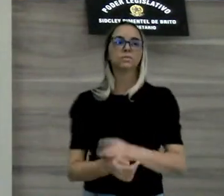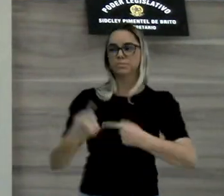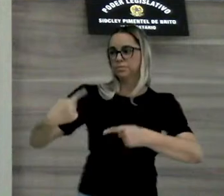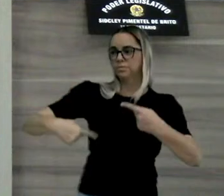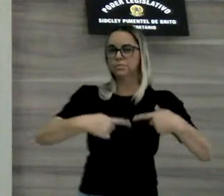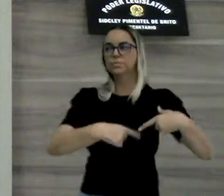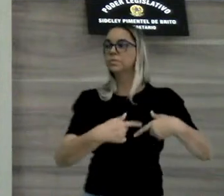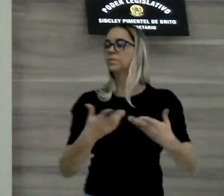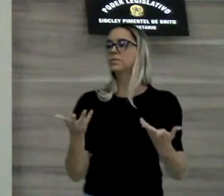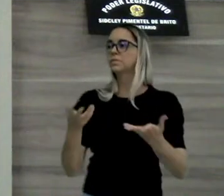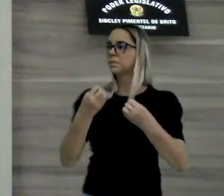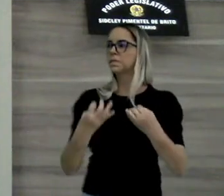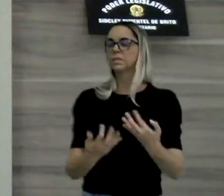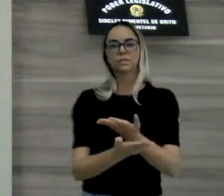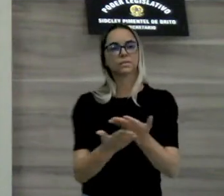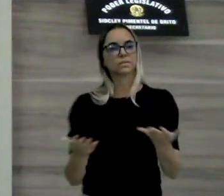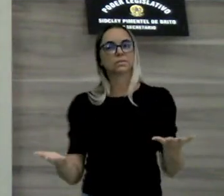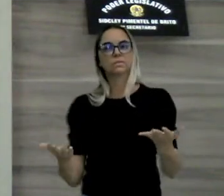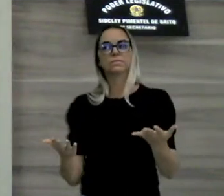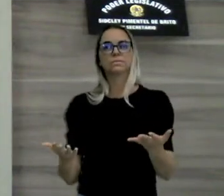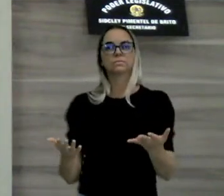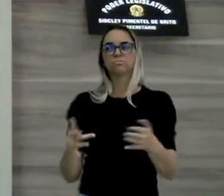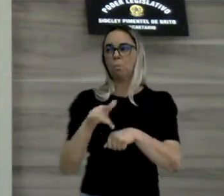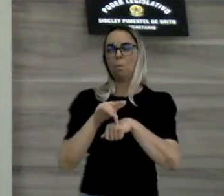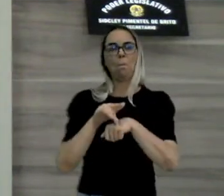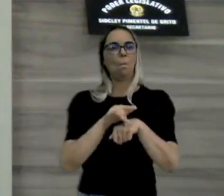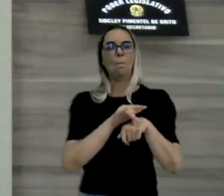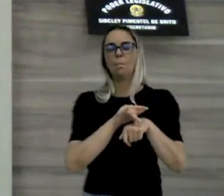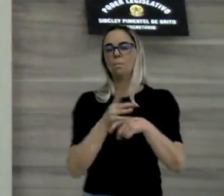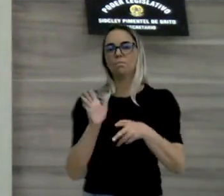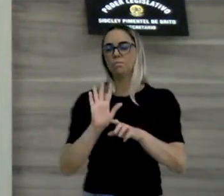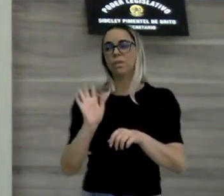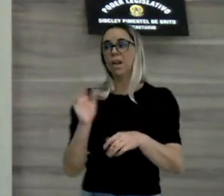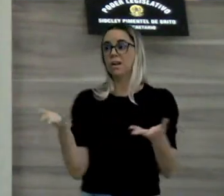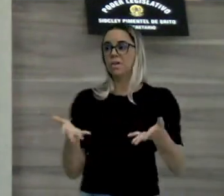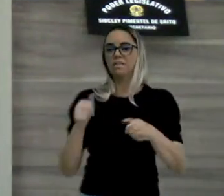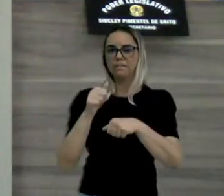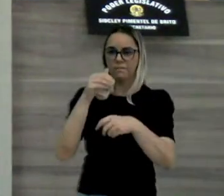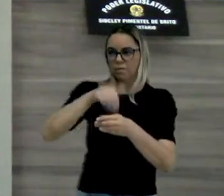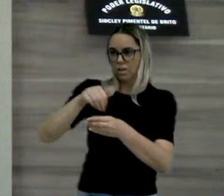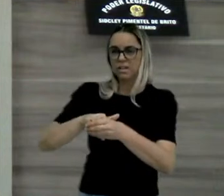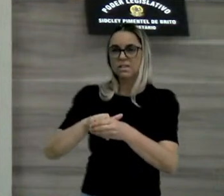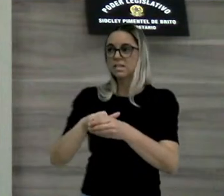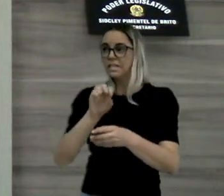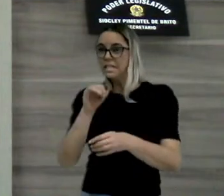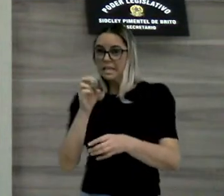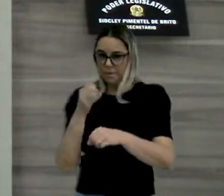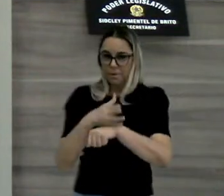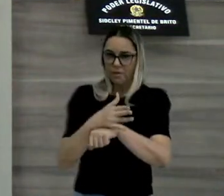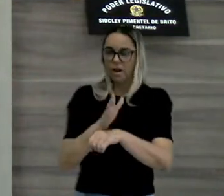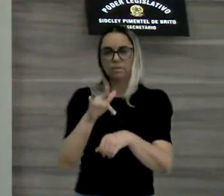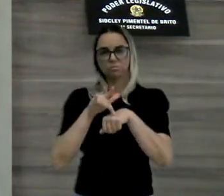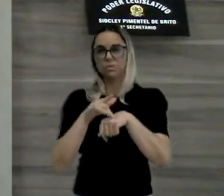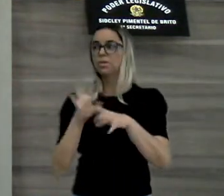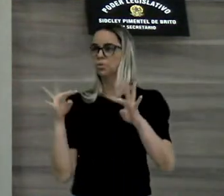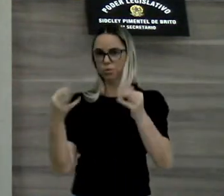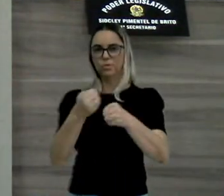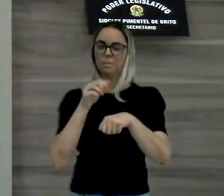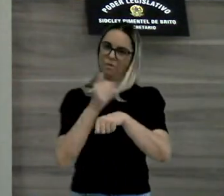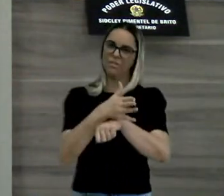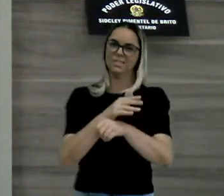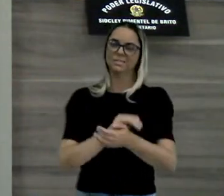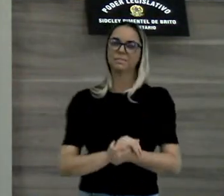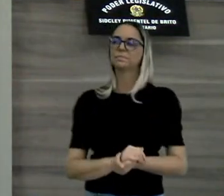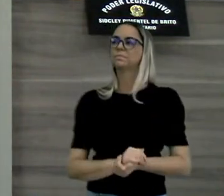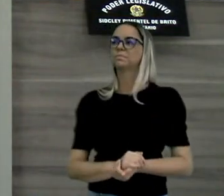discussão ata da sessão anterior não tem que queer discutir coloque em votação quem aprovar ap como está aprovado por